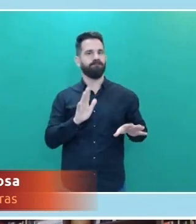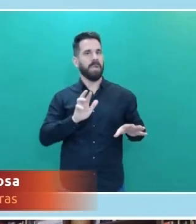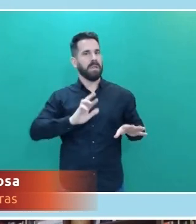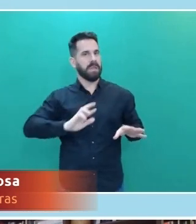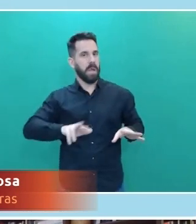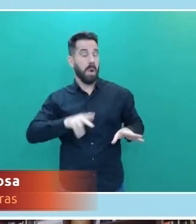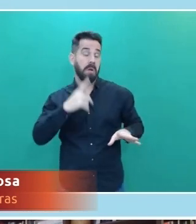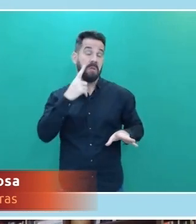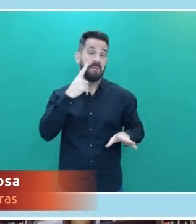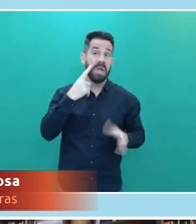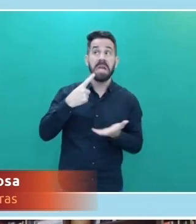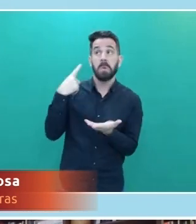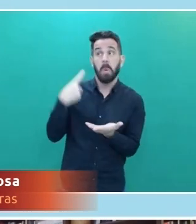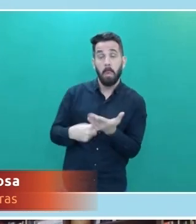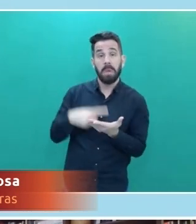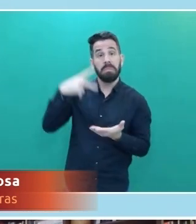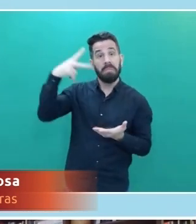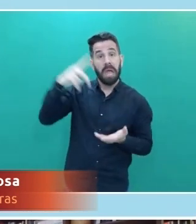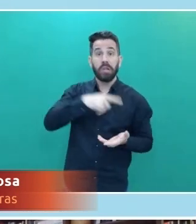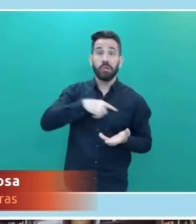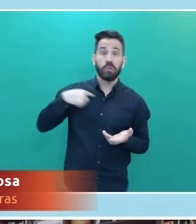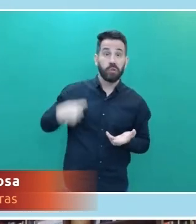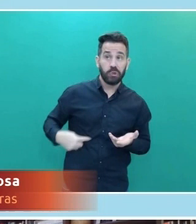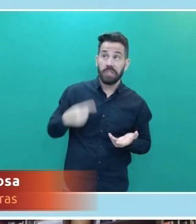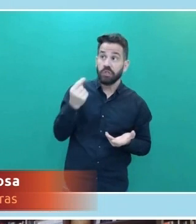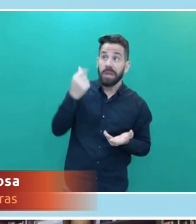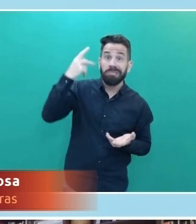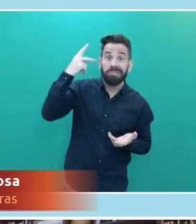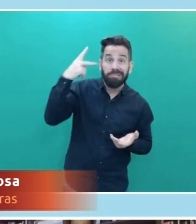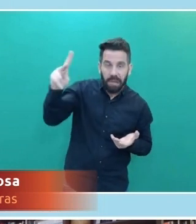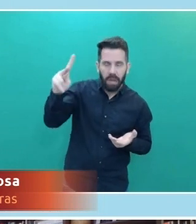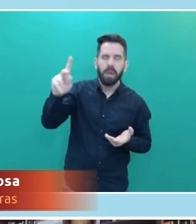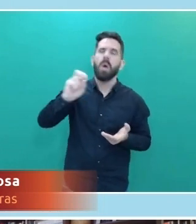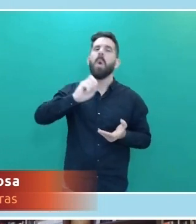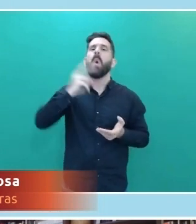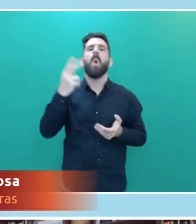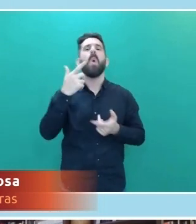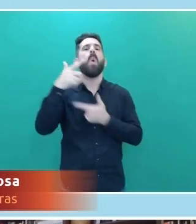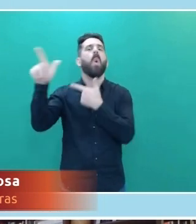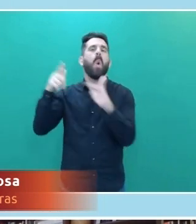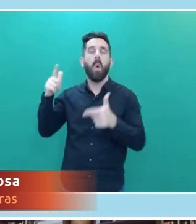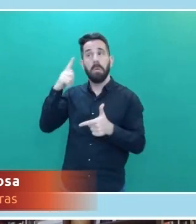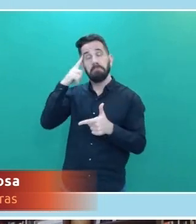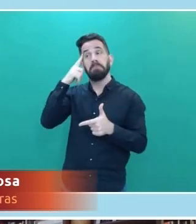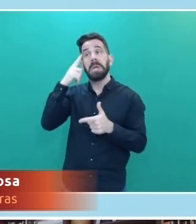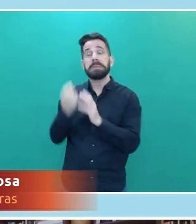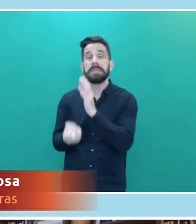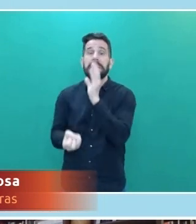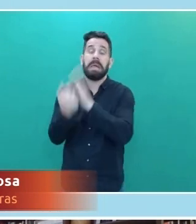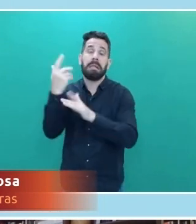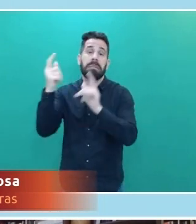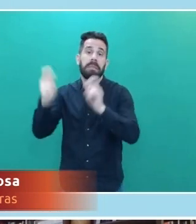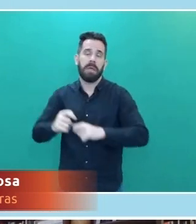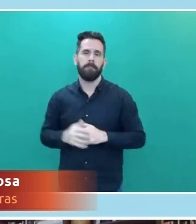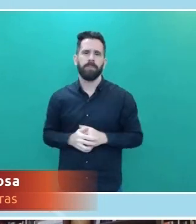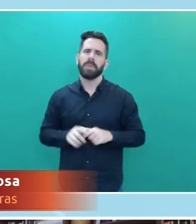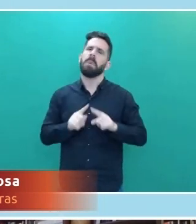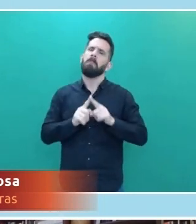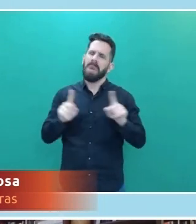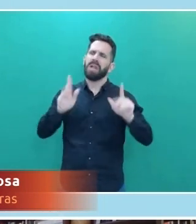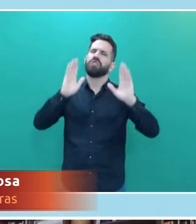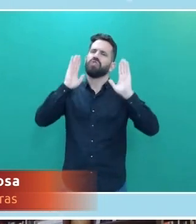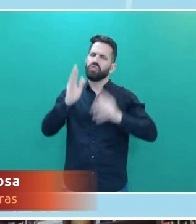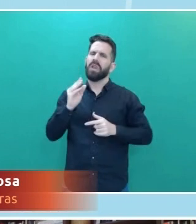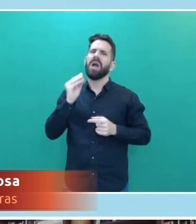ou vai ser a moeda chinesa ou uma outra que pode ser criada. E nós já temos várias